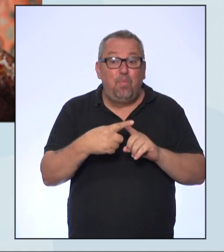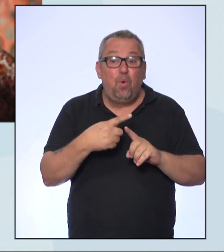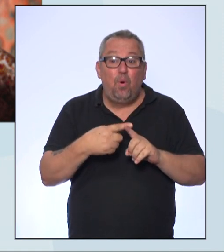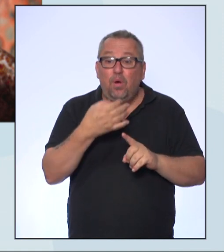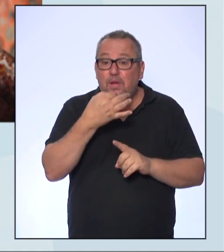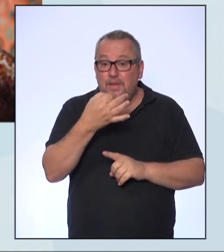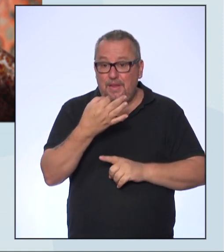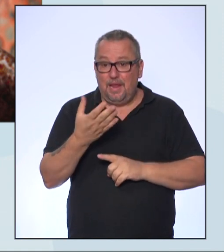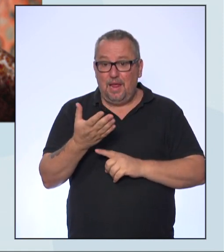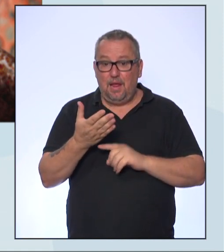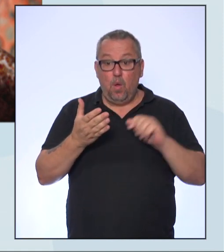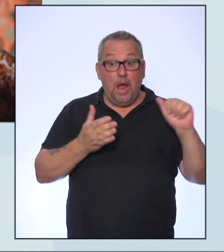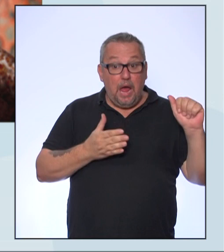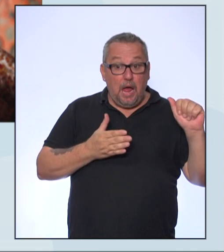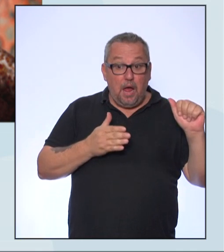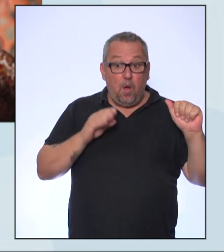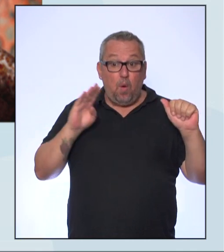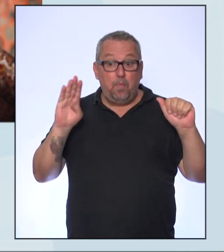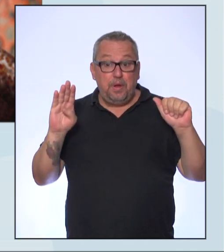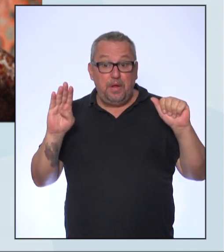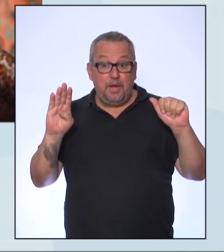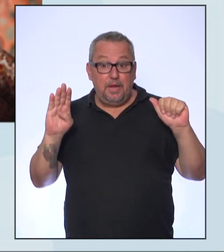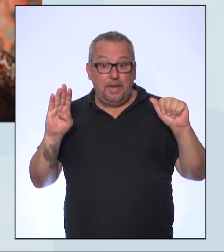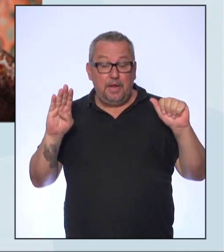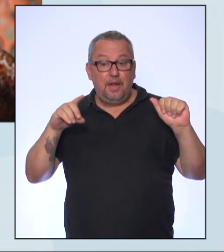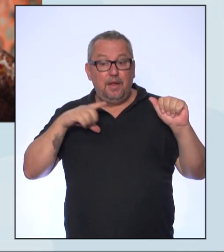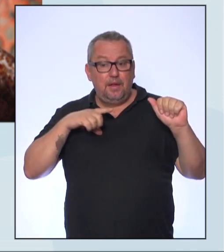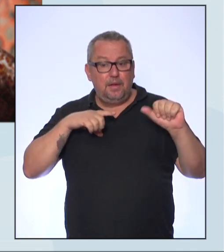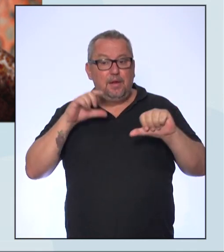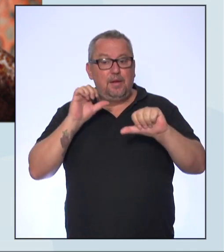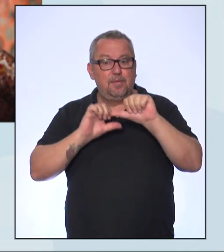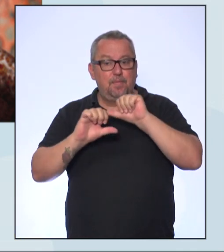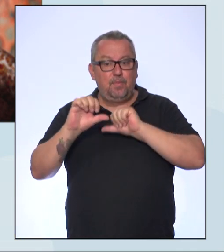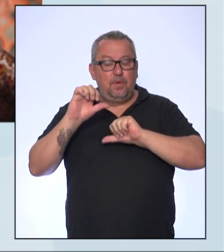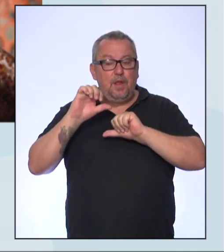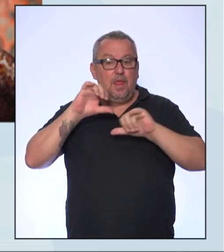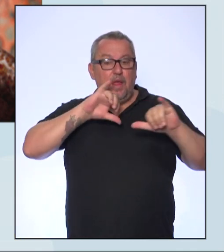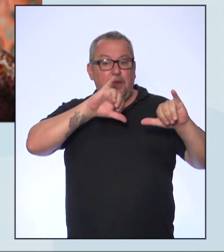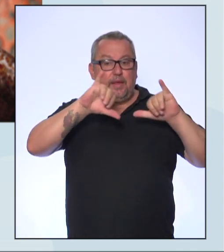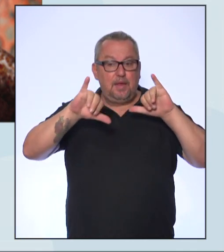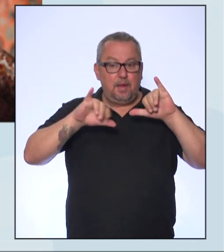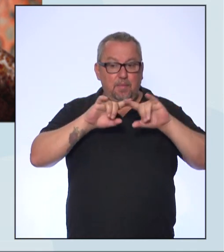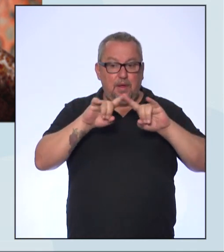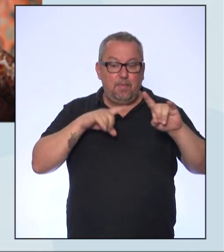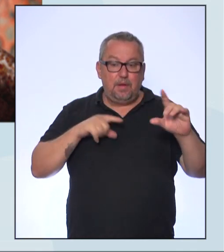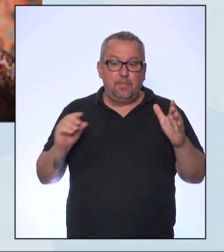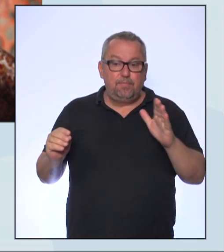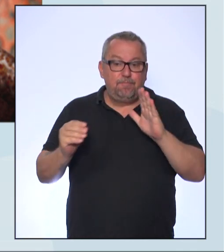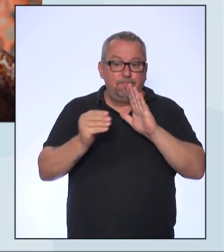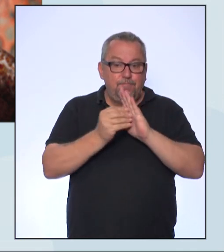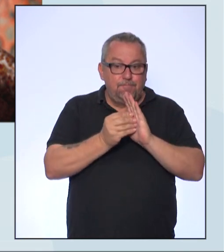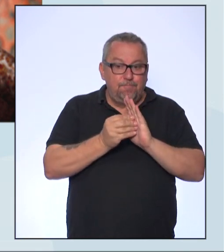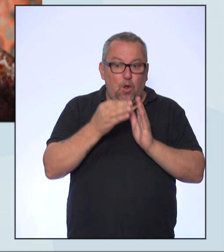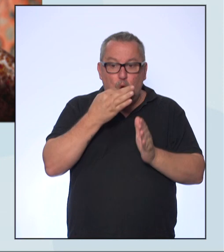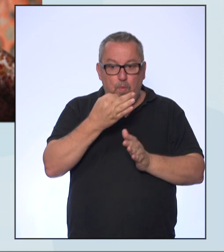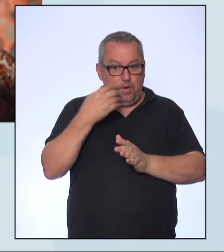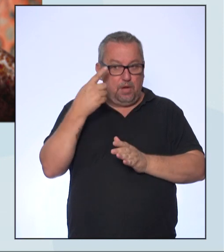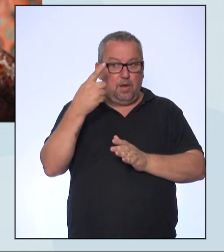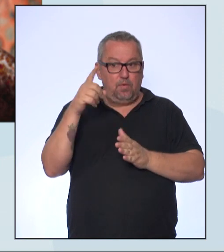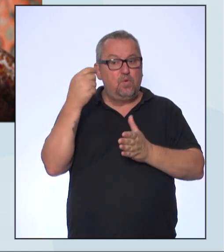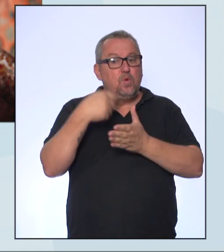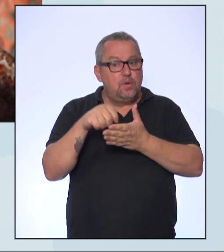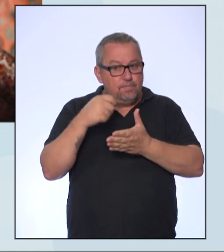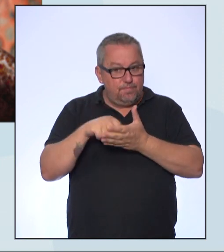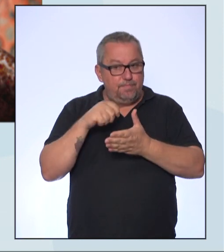que a figura A ou B ocorre a transformação? Mas eu quero comentário. Eu quero que vocês falem o que